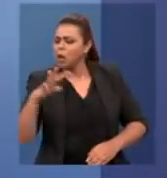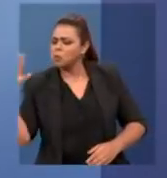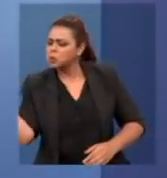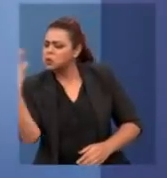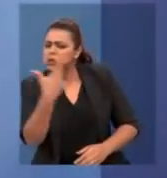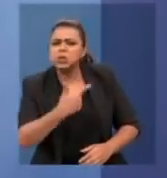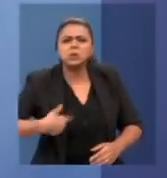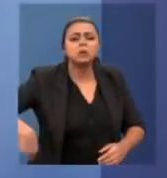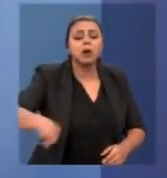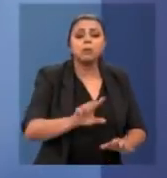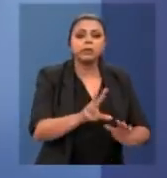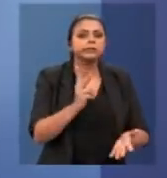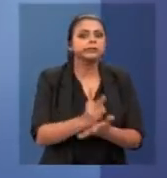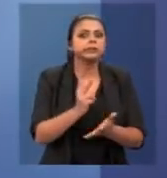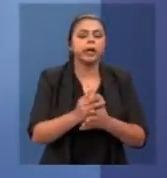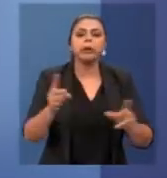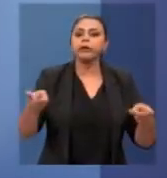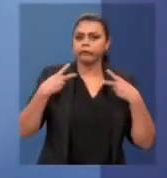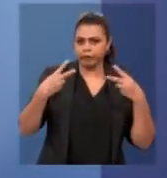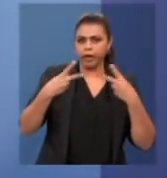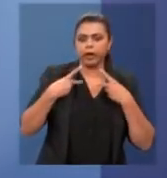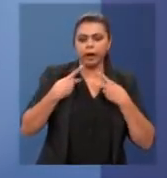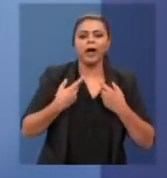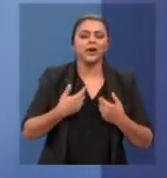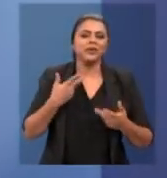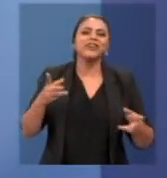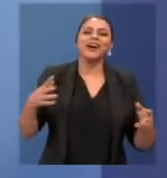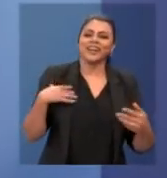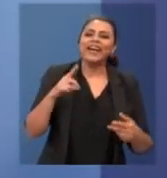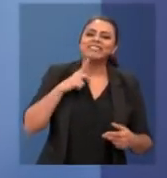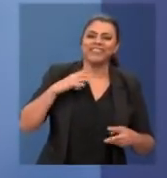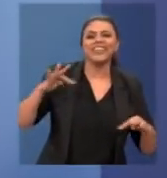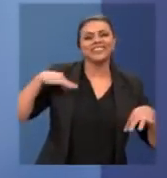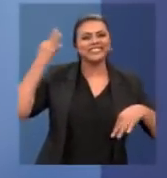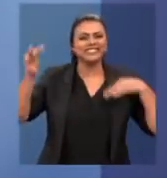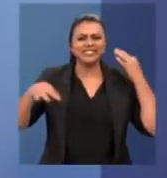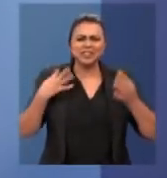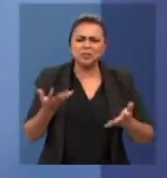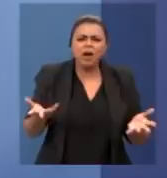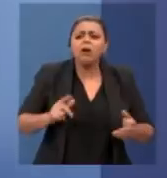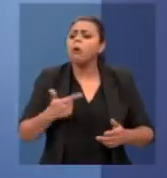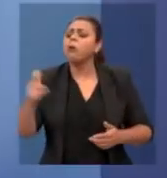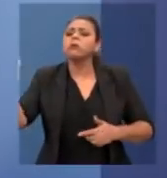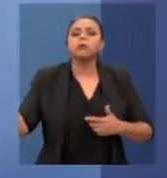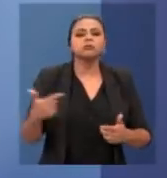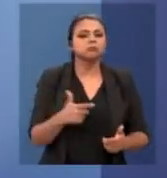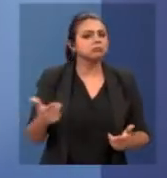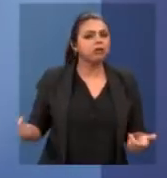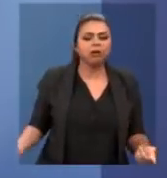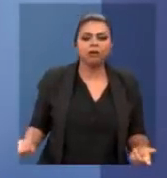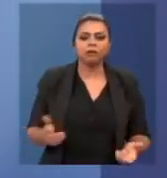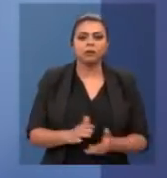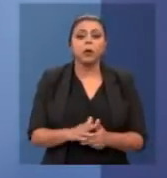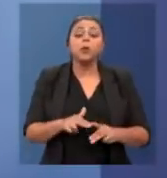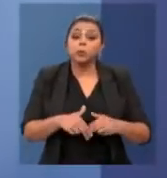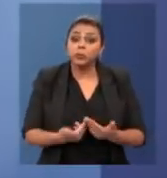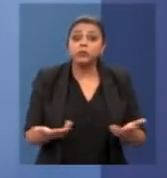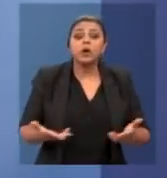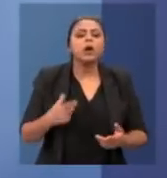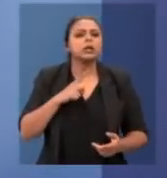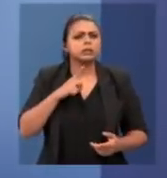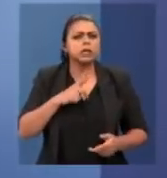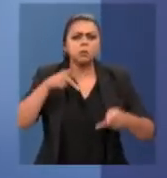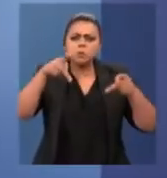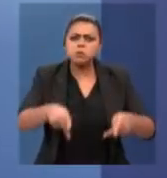turismo no verão o nosso é expoente cultural manifestado voluntariamente pela